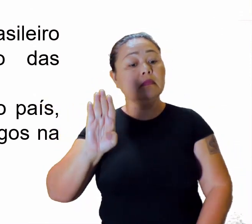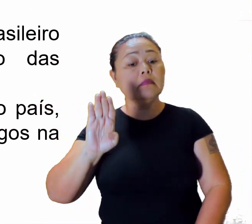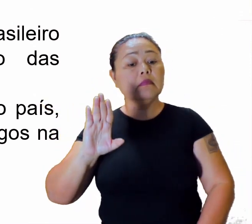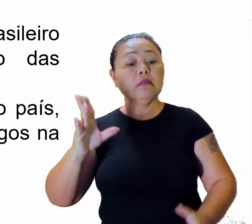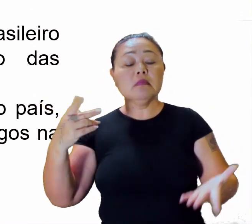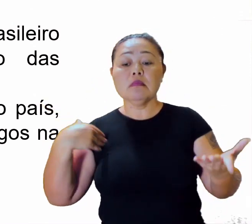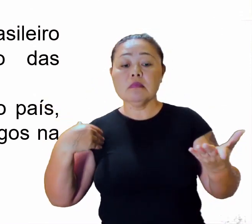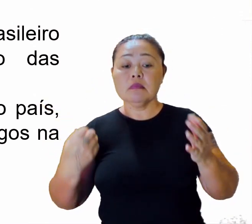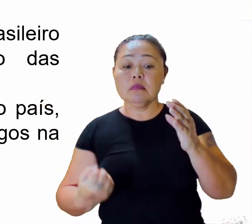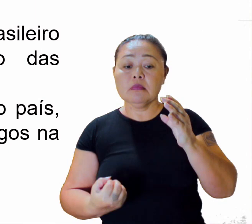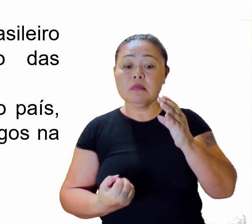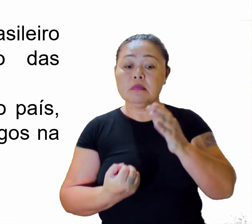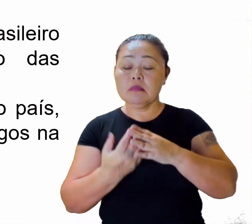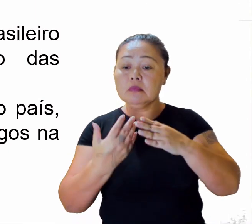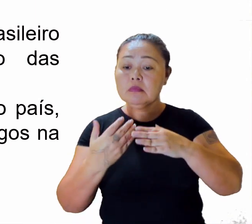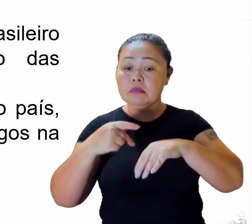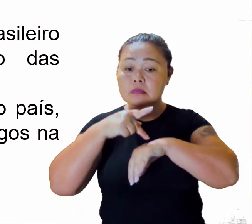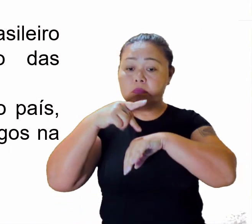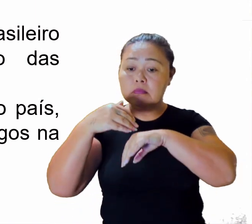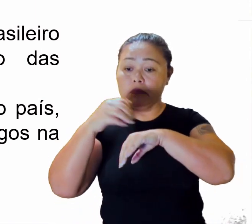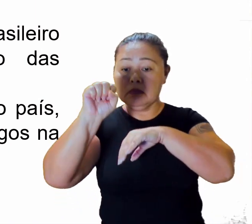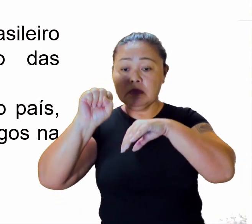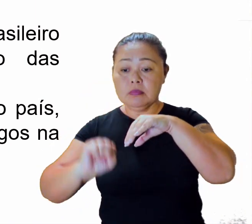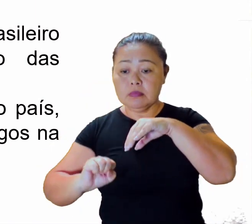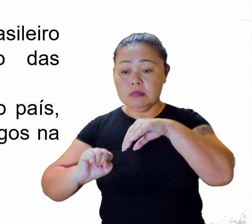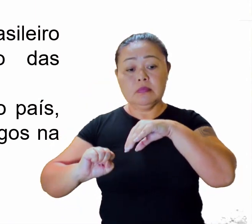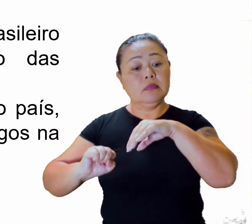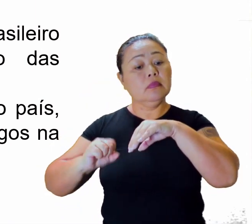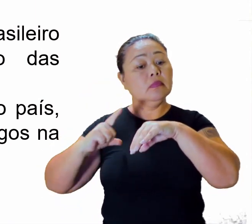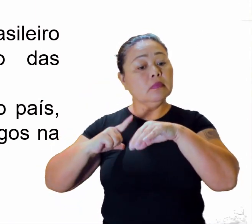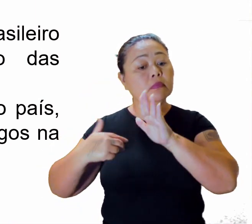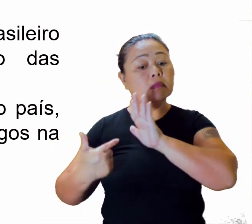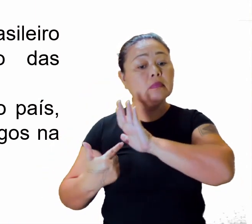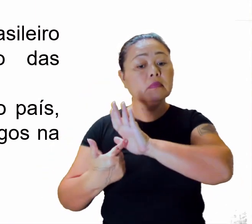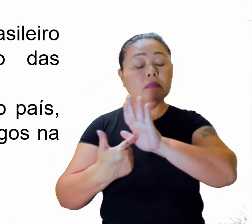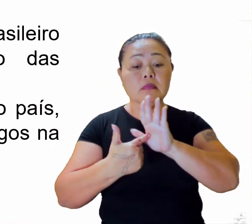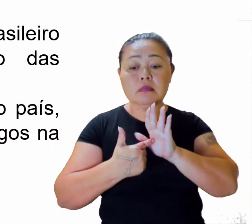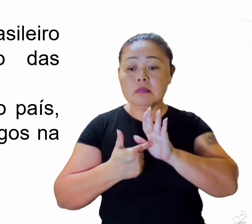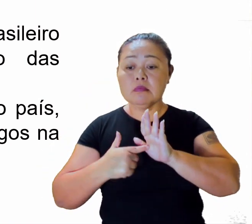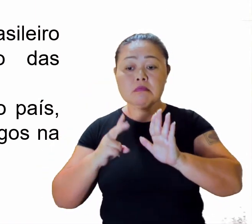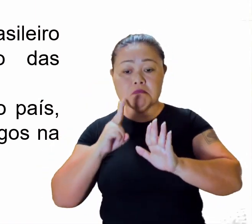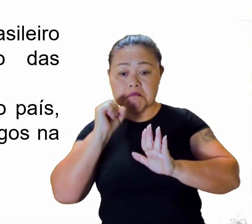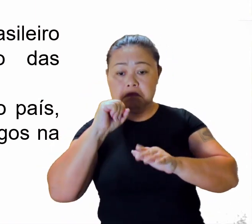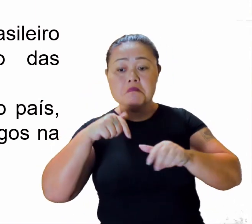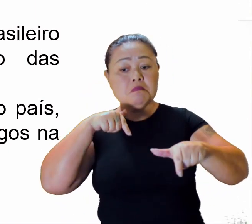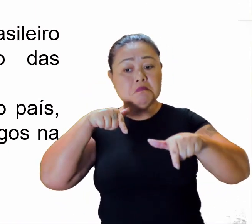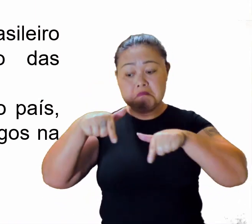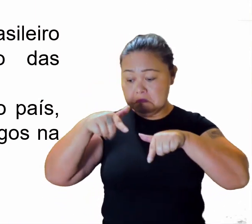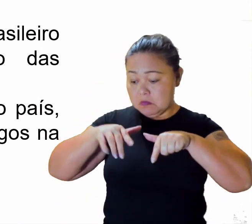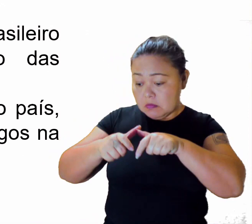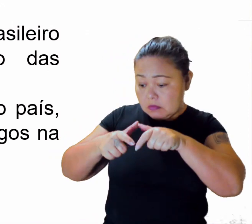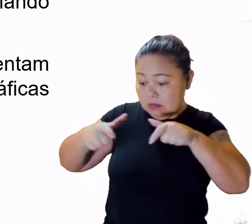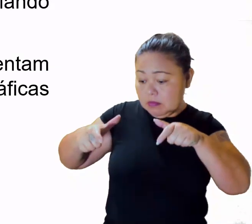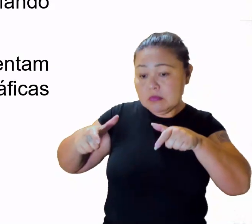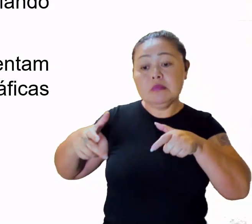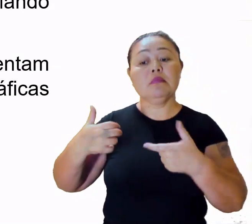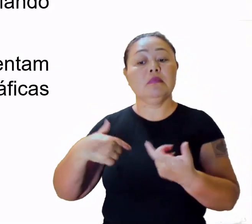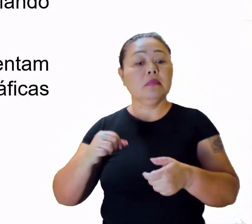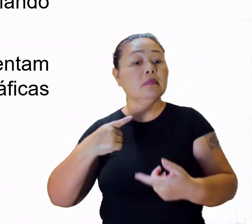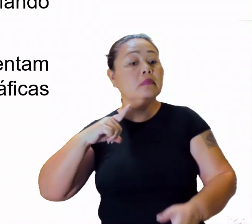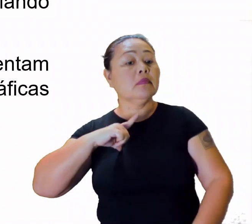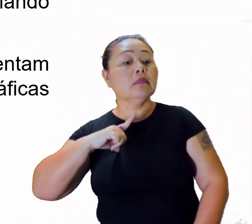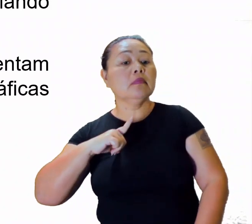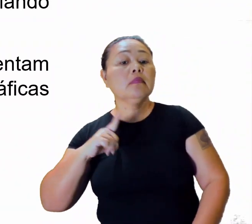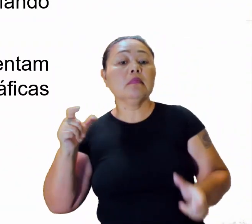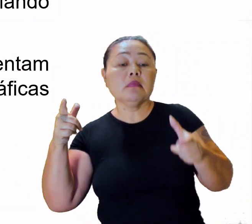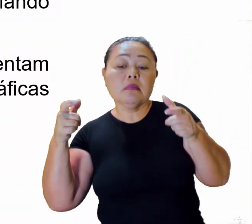A criação das frentes pioneiras no sul do país, que representam um grande potencial de empregos na zona rural.